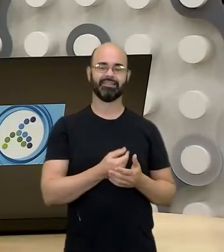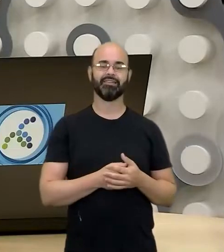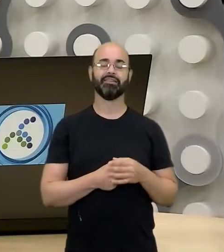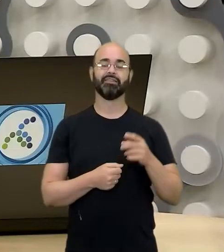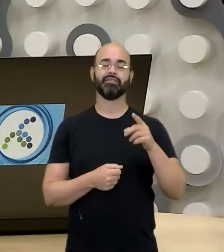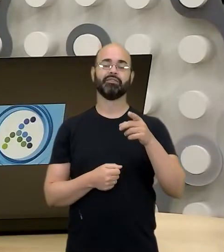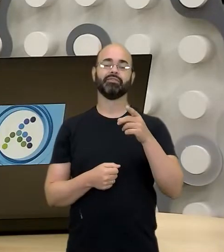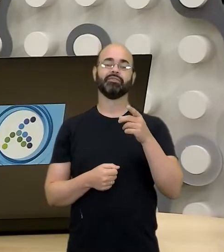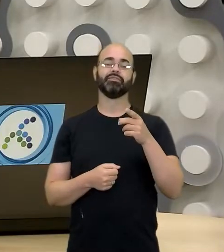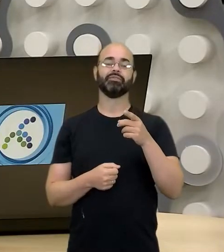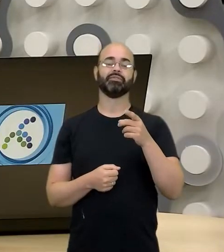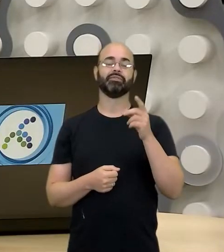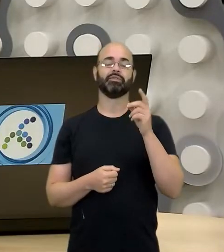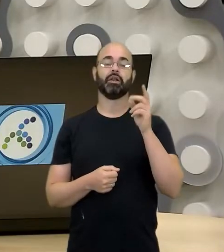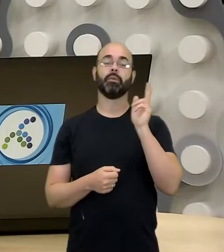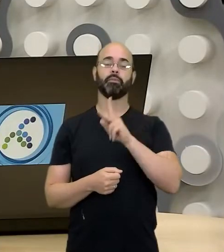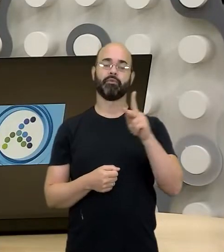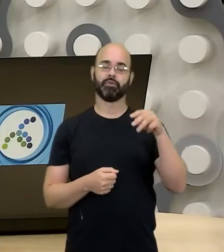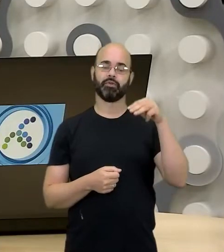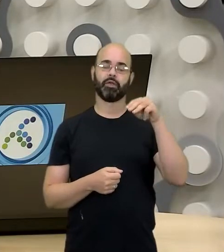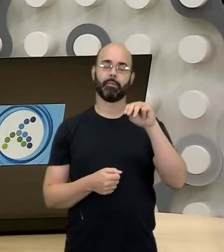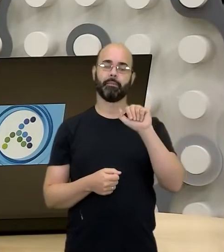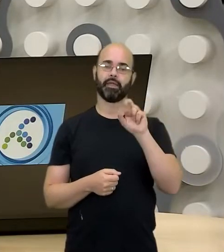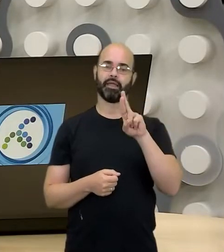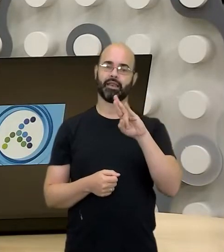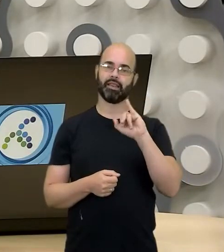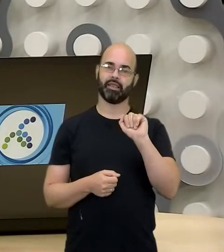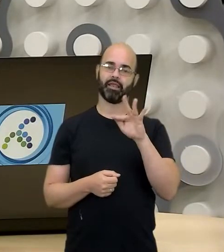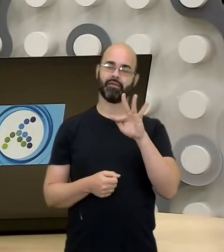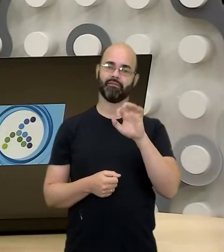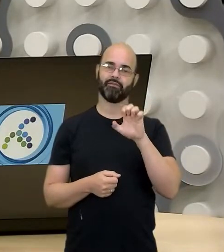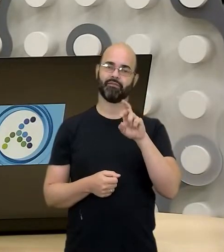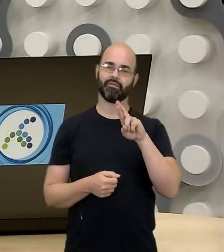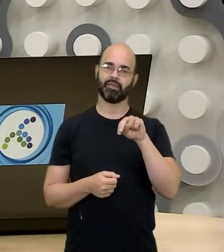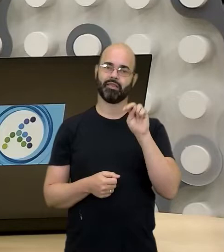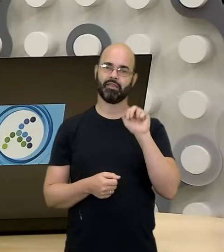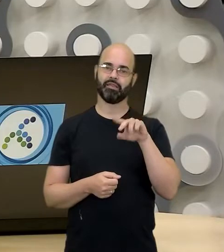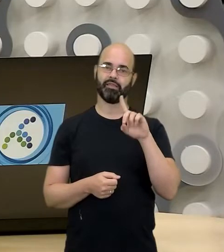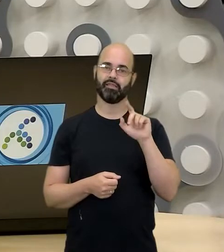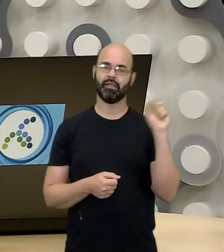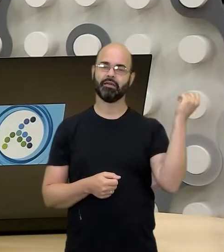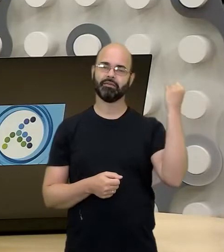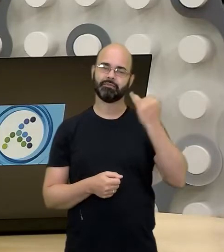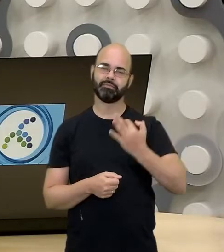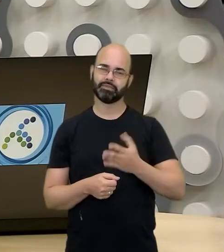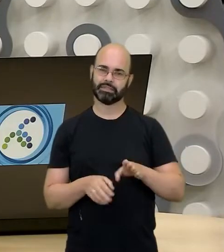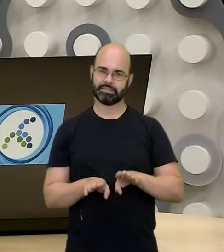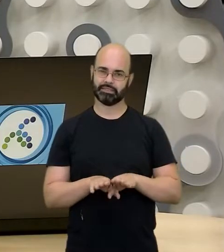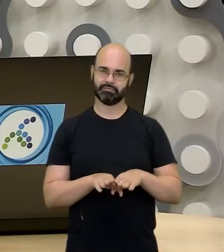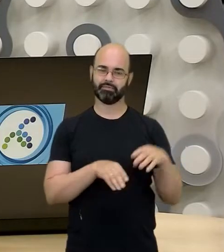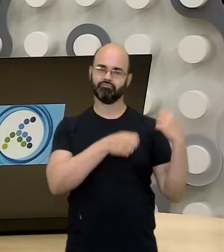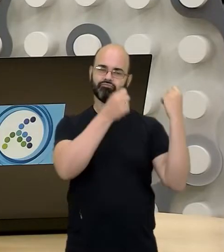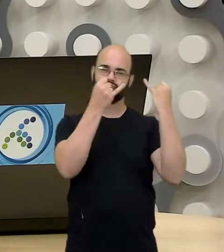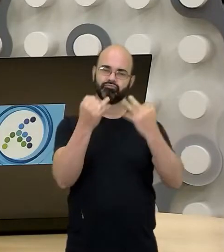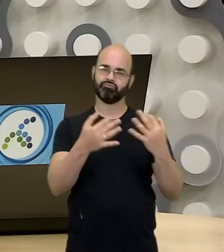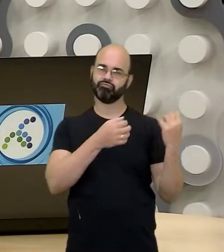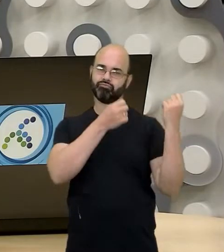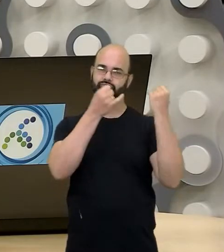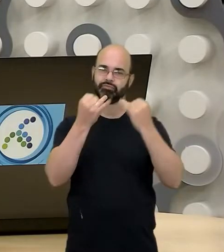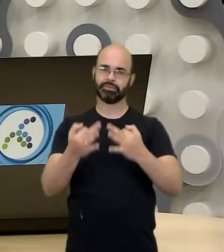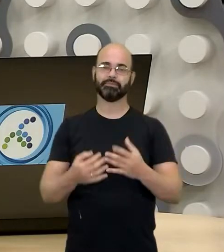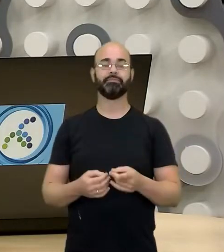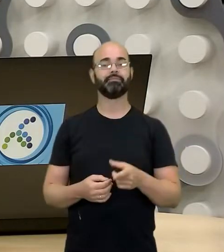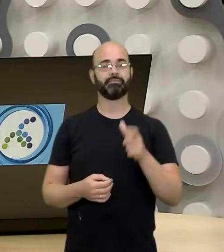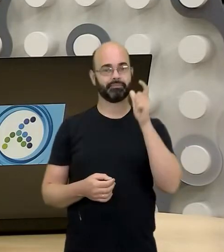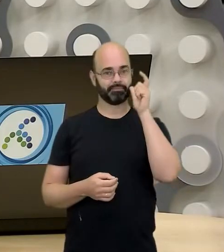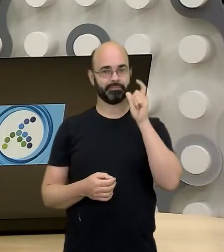Maria, a professora Maria Fernanda estava com a gente, que aí vocês vão entender um pouquinho, né, de como funciona a literatura fantástica, até